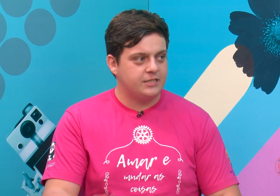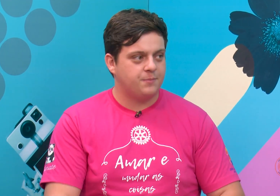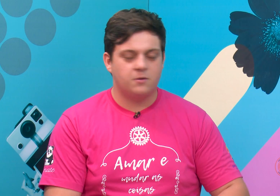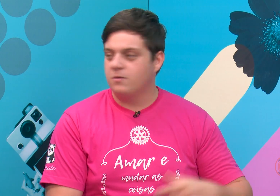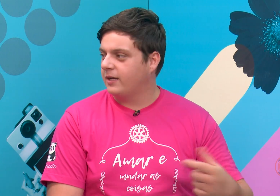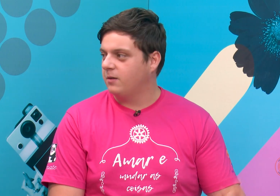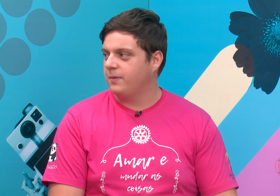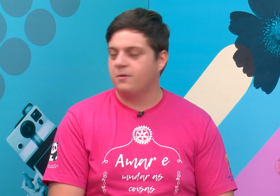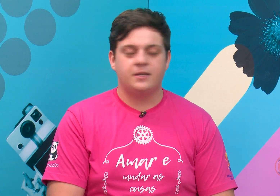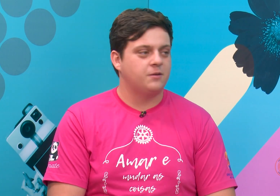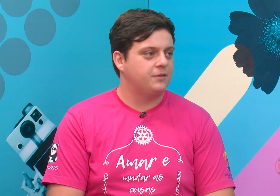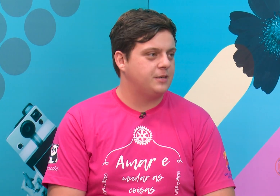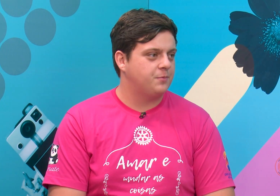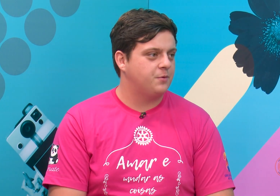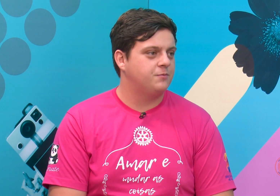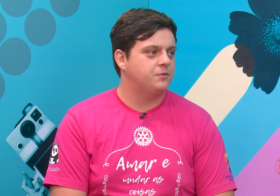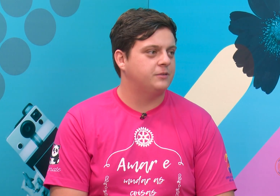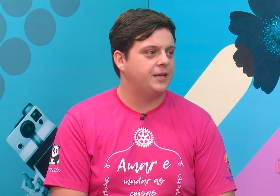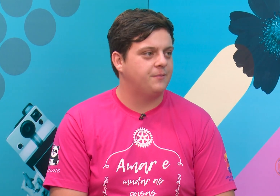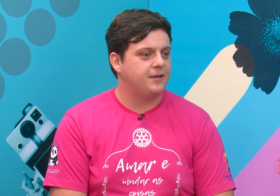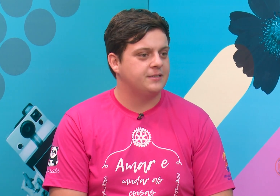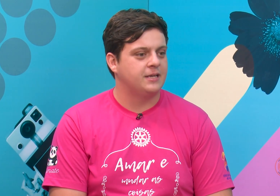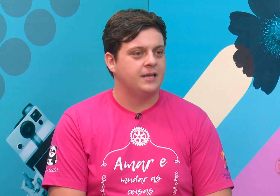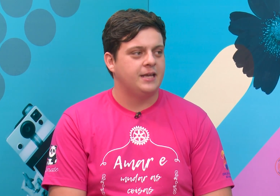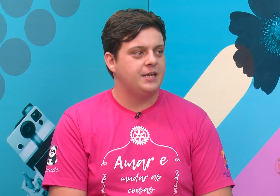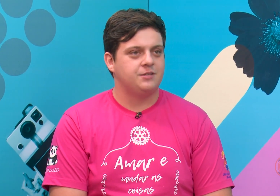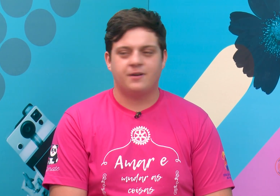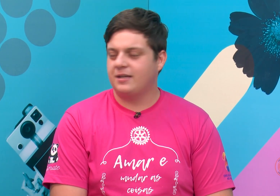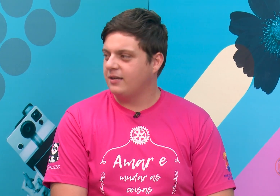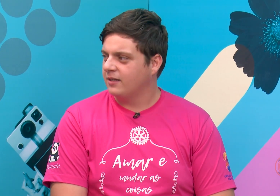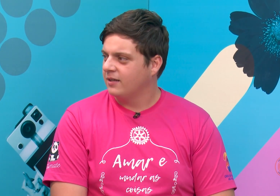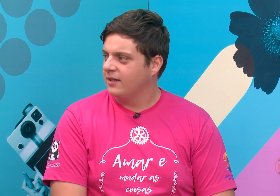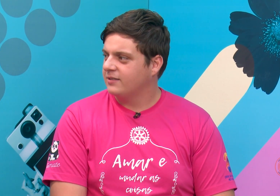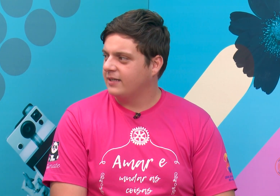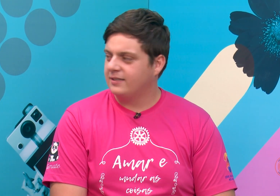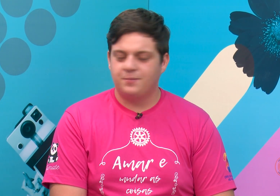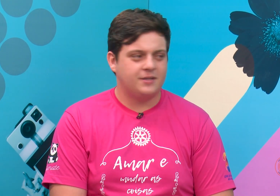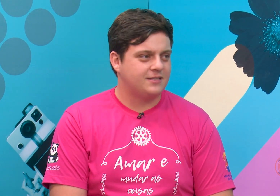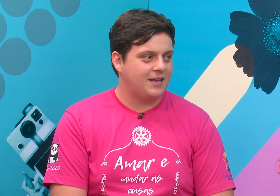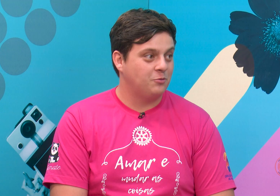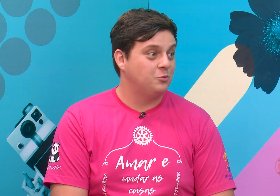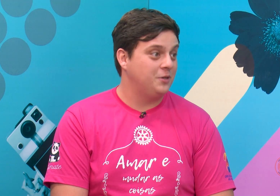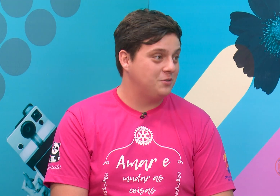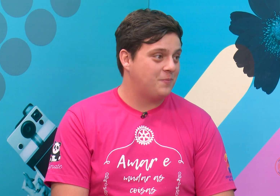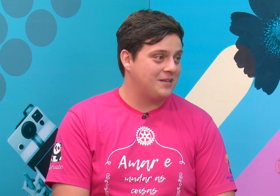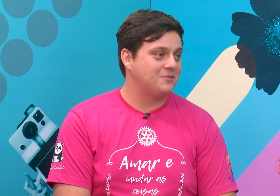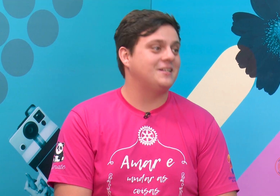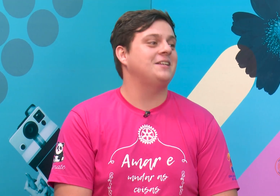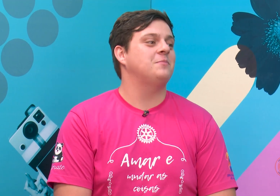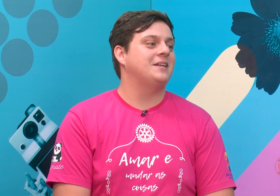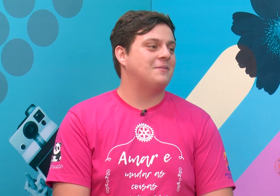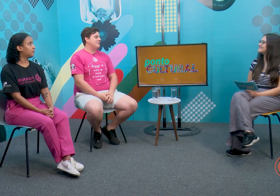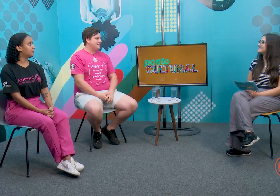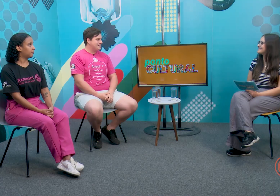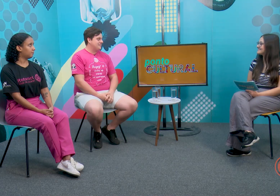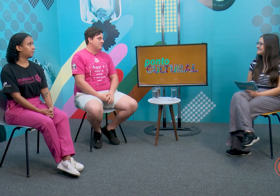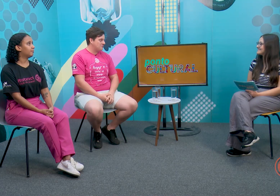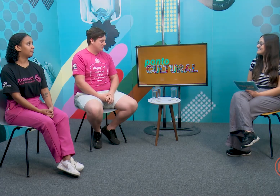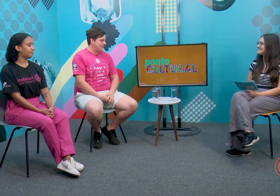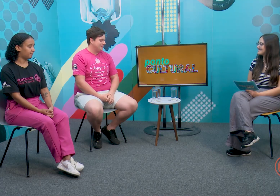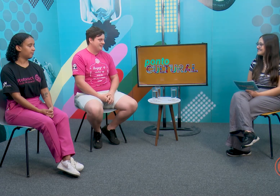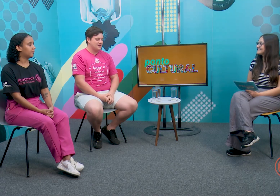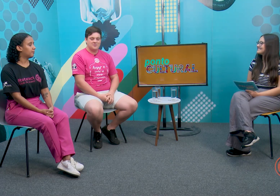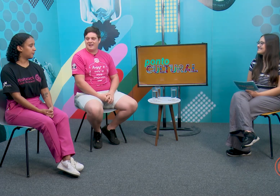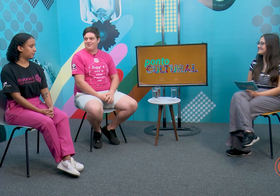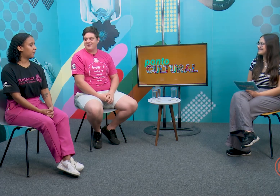controle de quem já pegou, quem não pegou, então é sempre bom voluntário a mais. A gente vai sair sempre, é um domingo de Páscoa, 7h30 da manhã a gente se